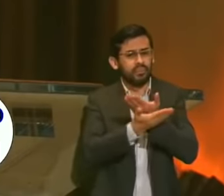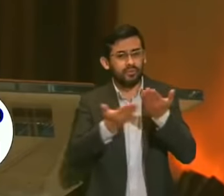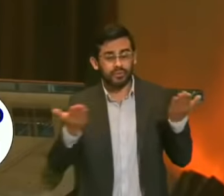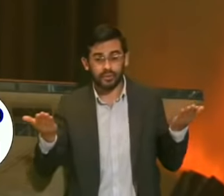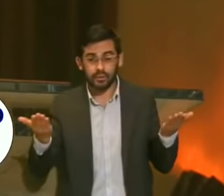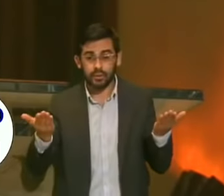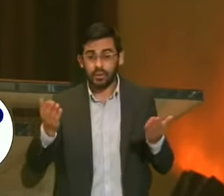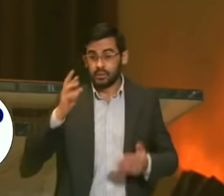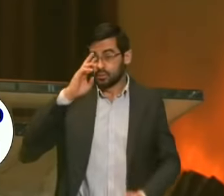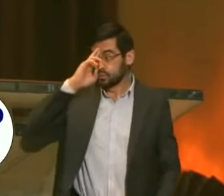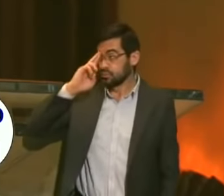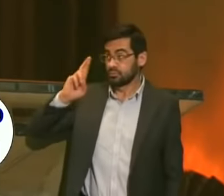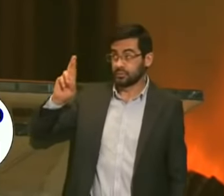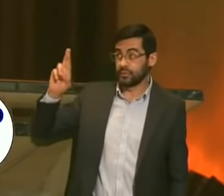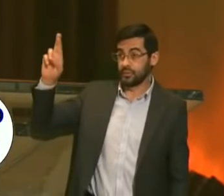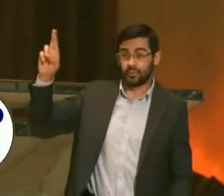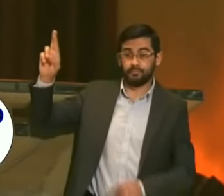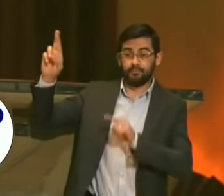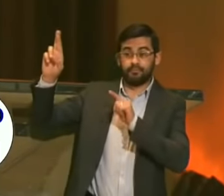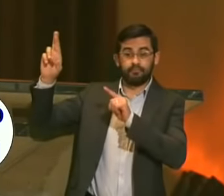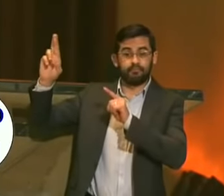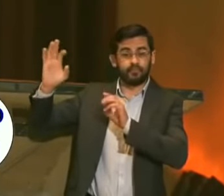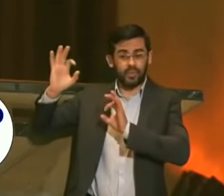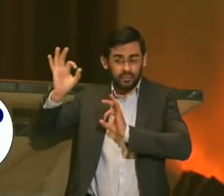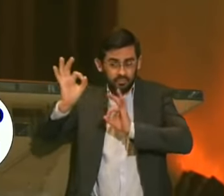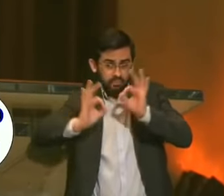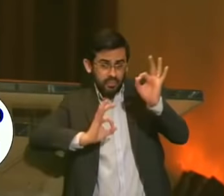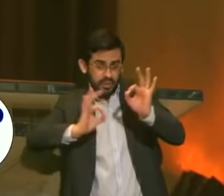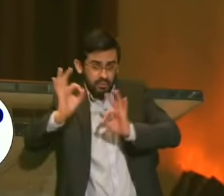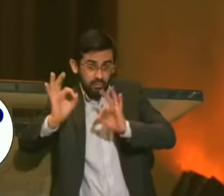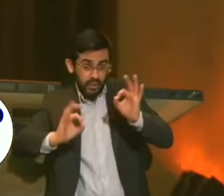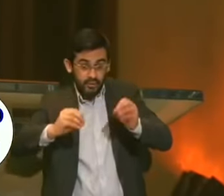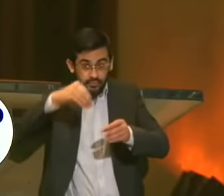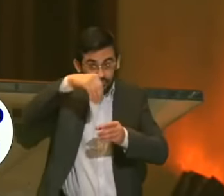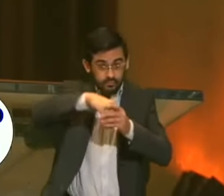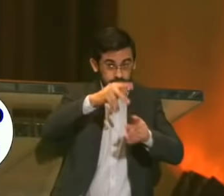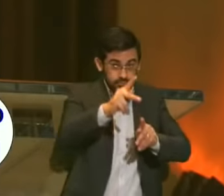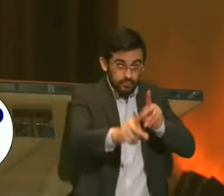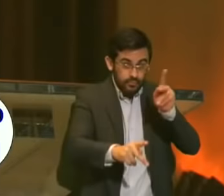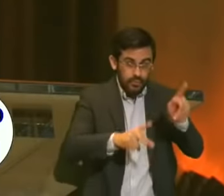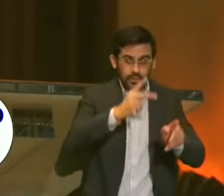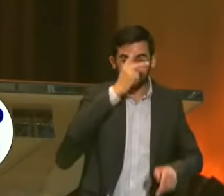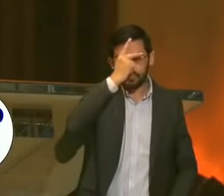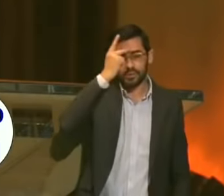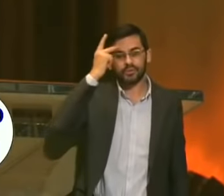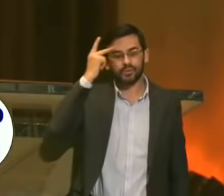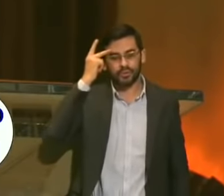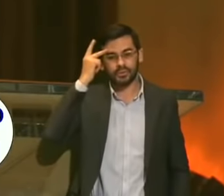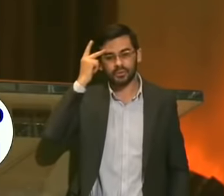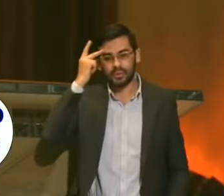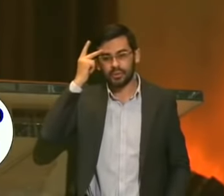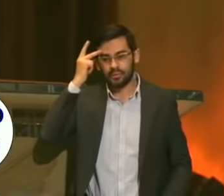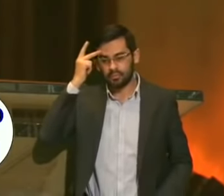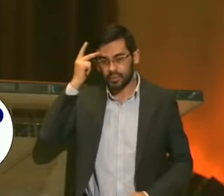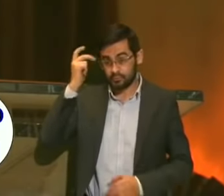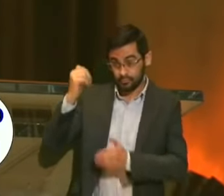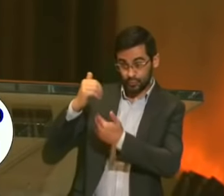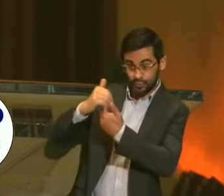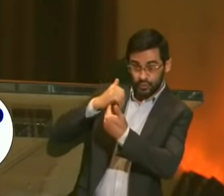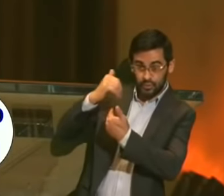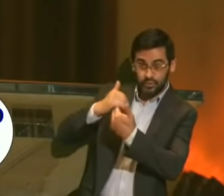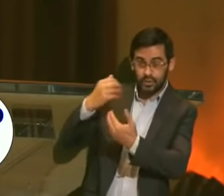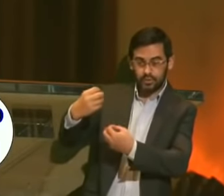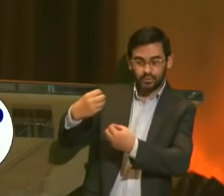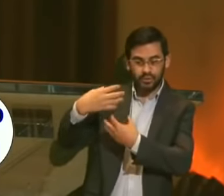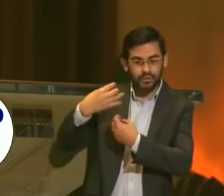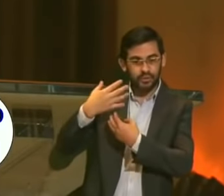O Senhor prepara no meio do seu povo gente para ministrar na nossa vida.